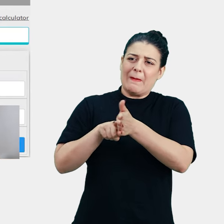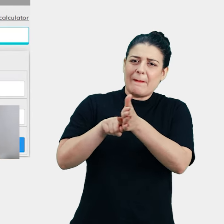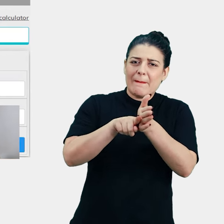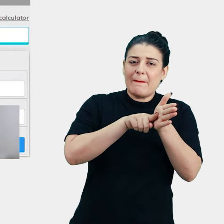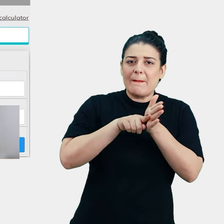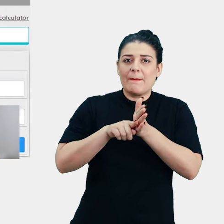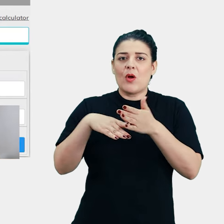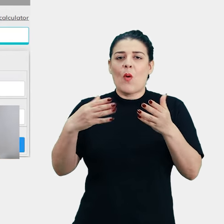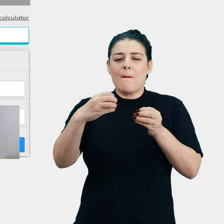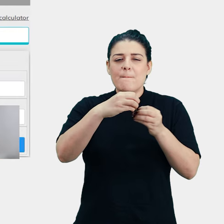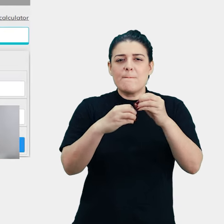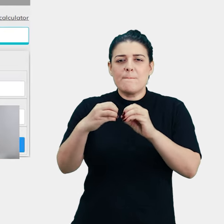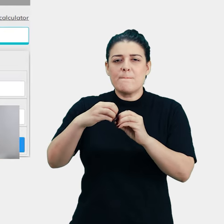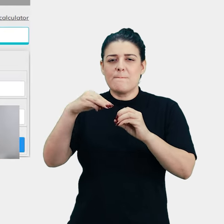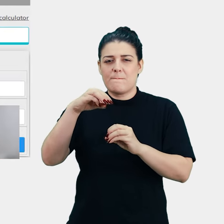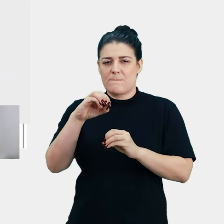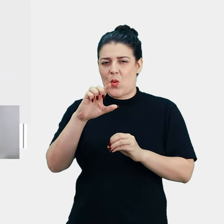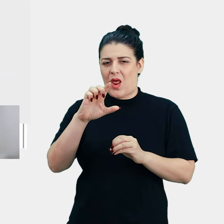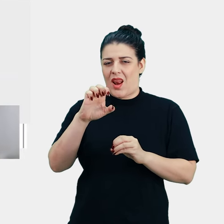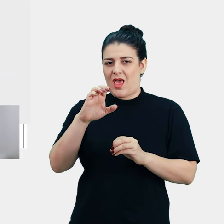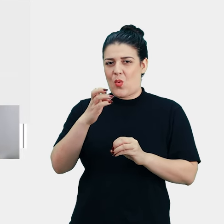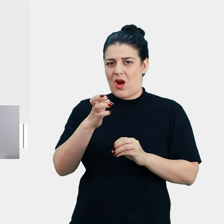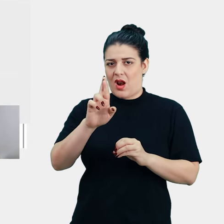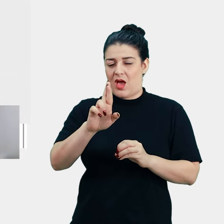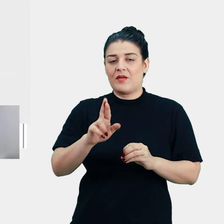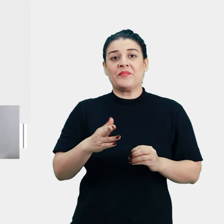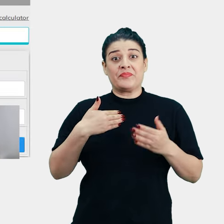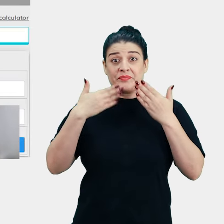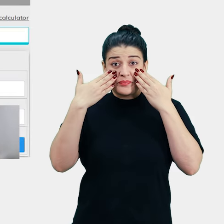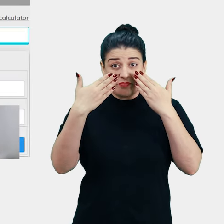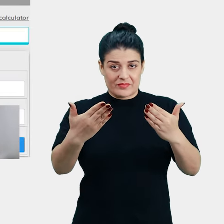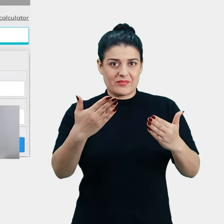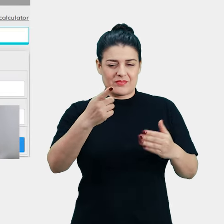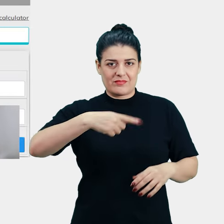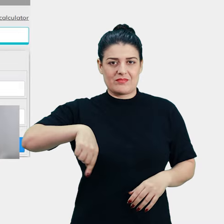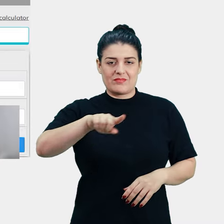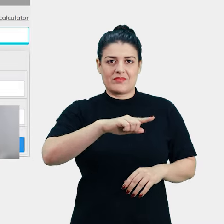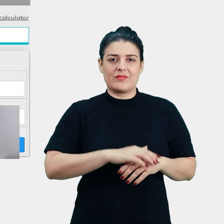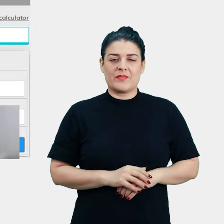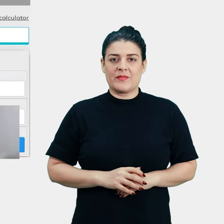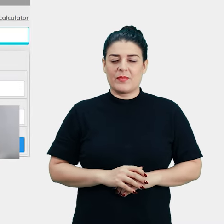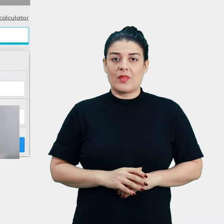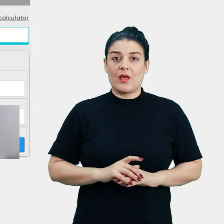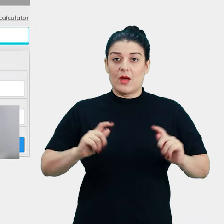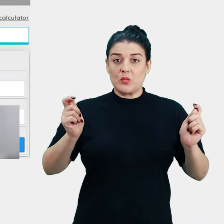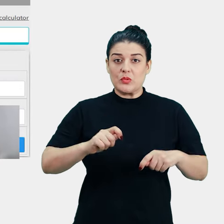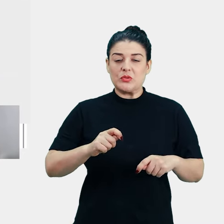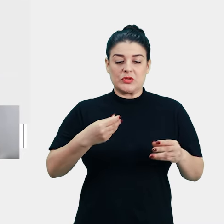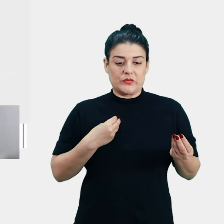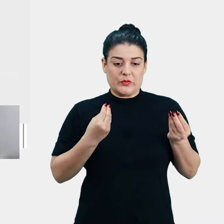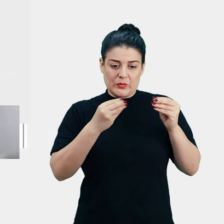fórmula molecular, tá? Então, aqui eu mostro para vocês. Aqui, inicialmente, você consegue inserir uma